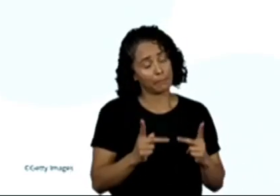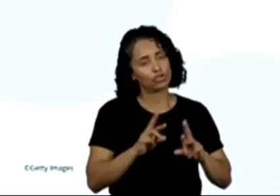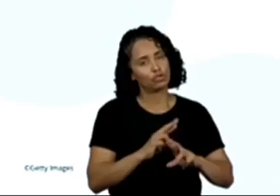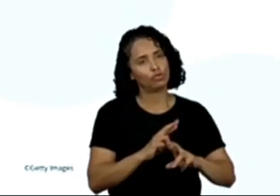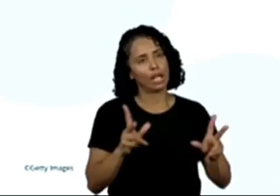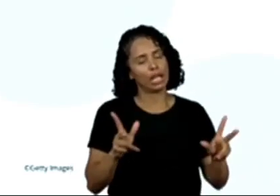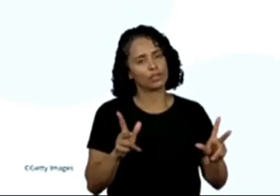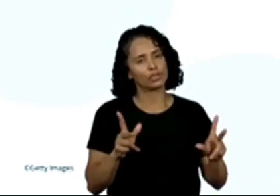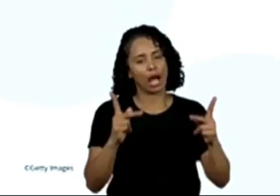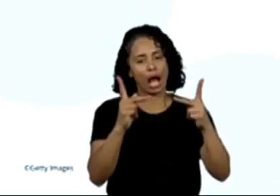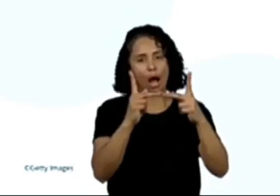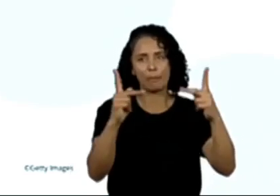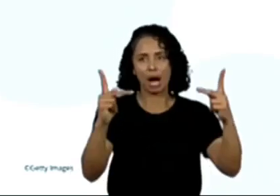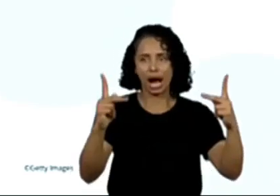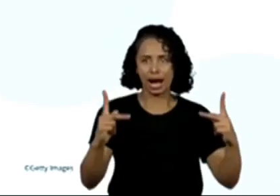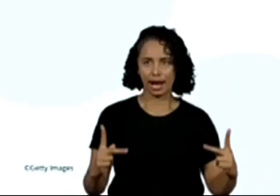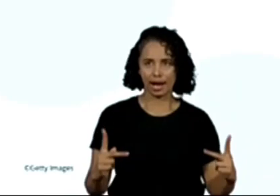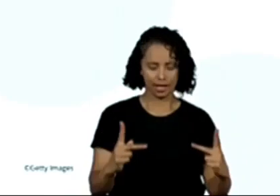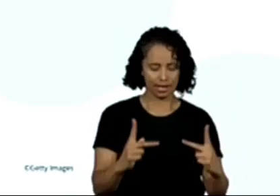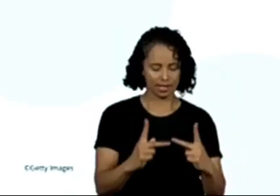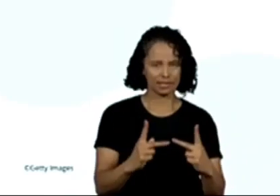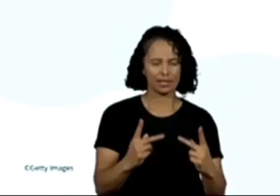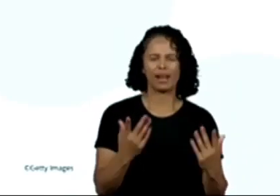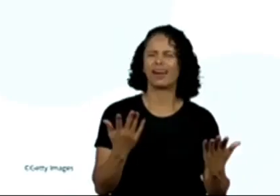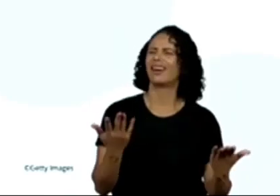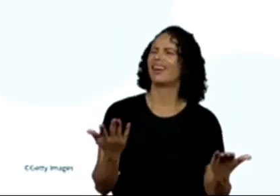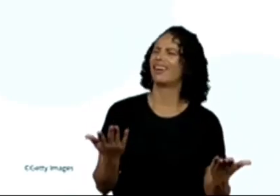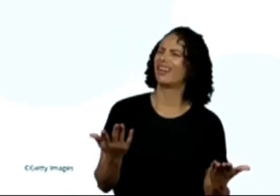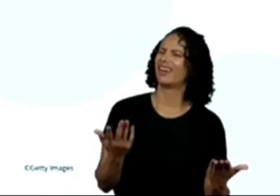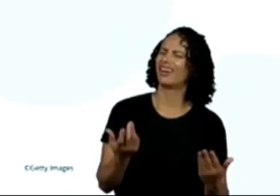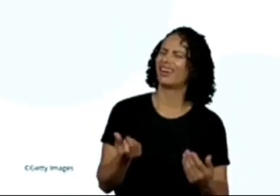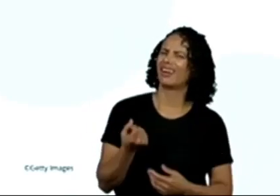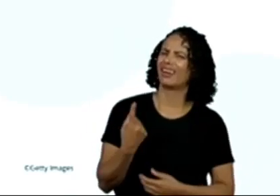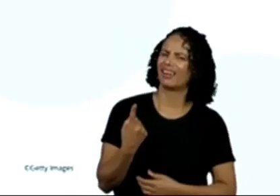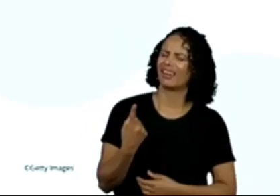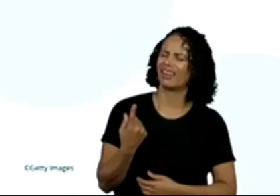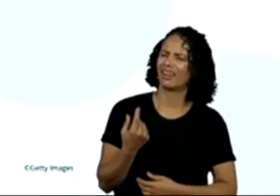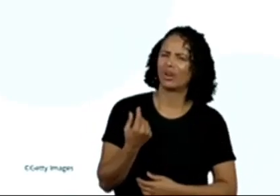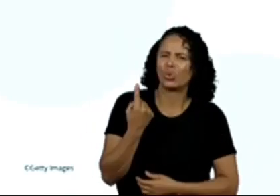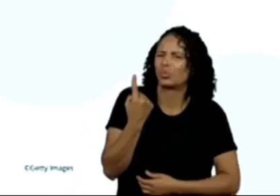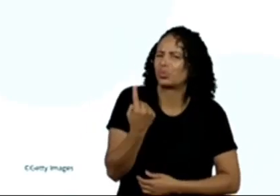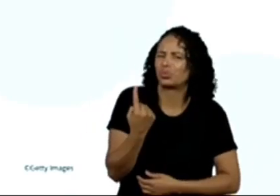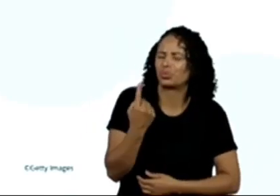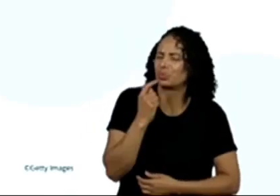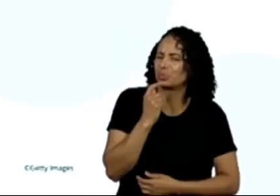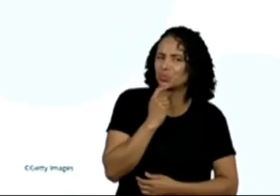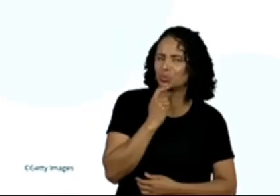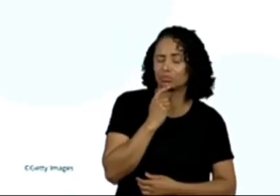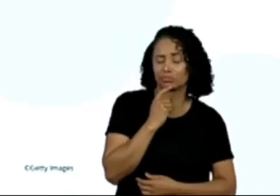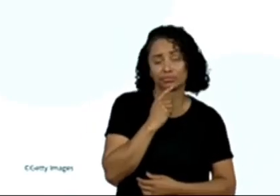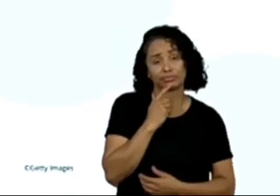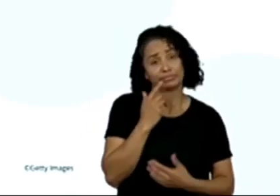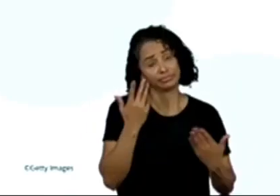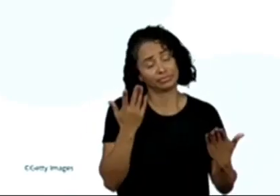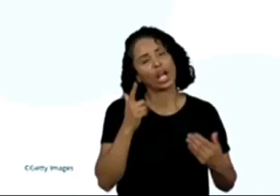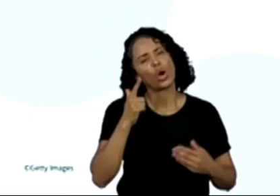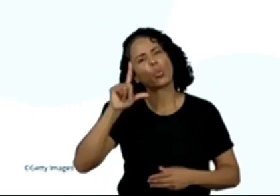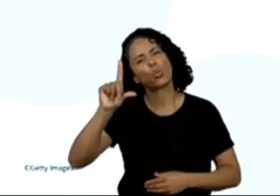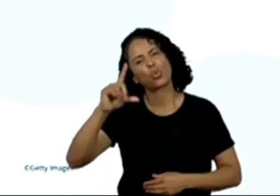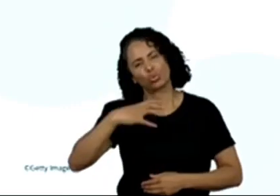pizza retangular. Eu já ia responder assim, professor Jonas, assim que você terminou de ler. Um pedaço só. Não, mas então. É a respeito de